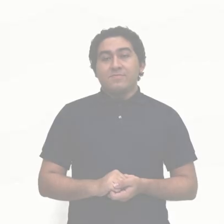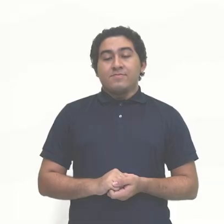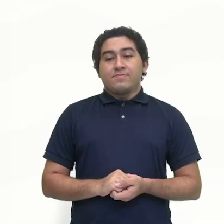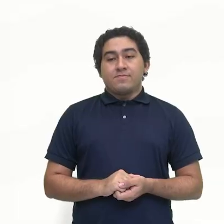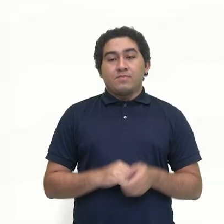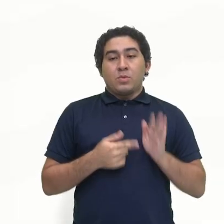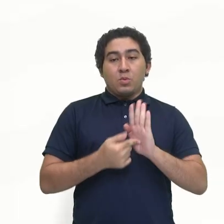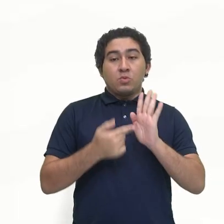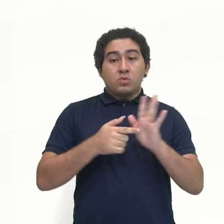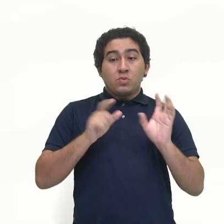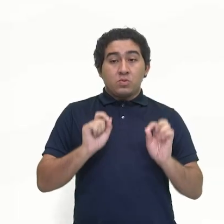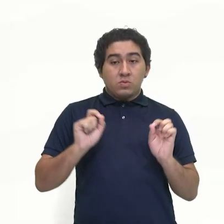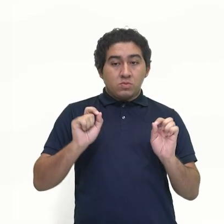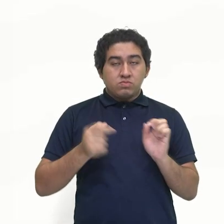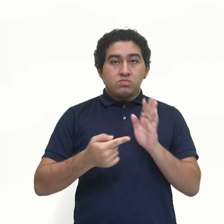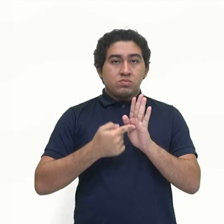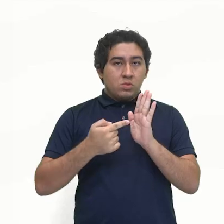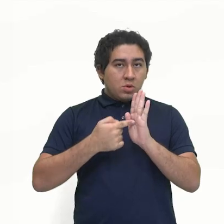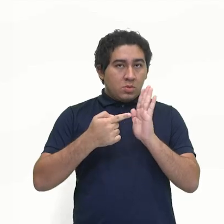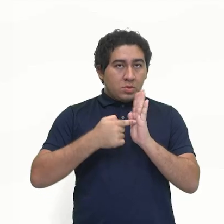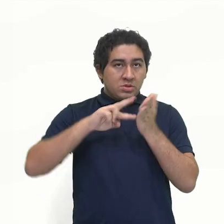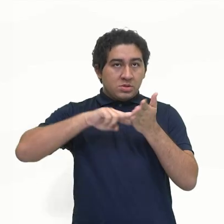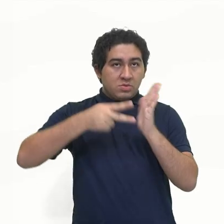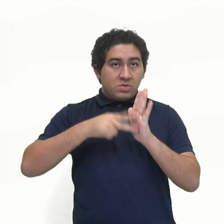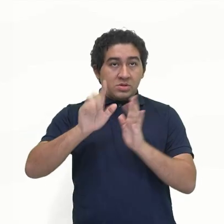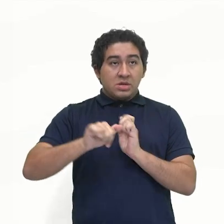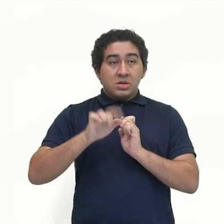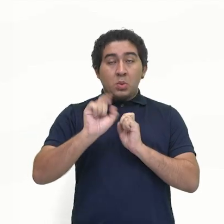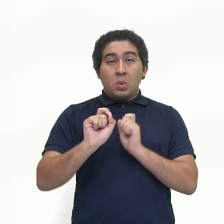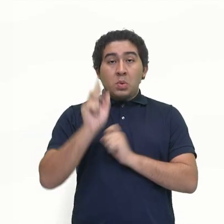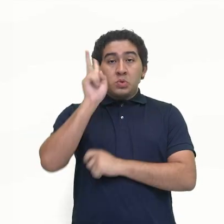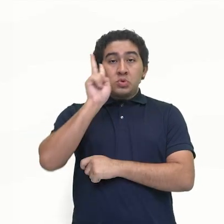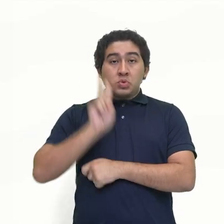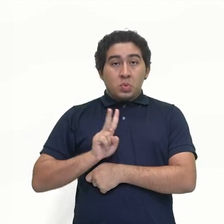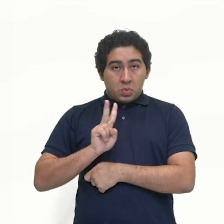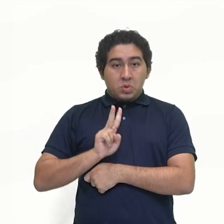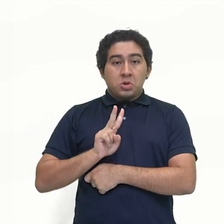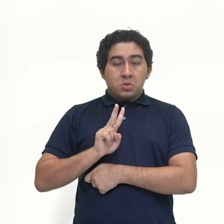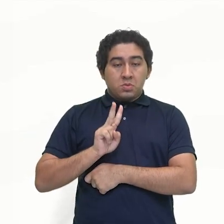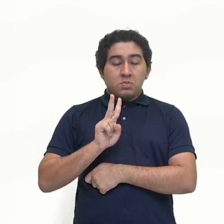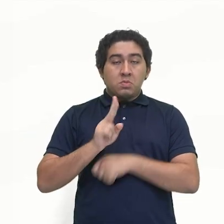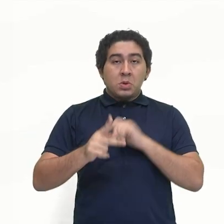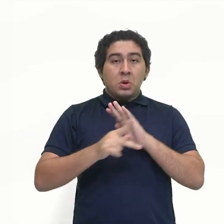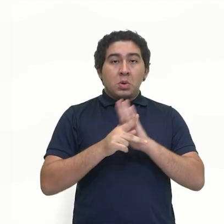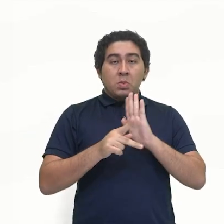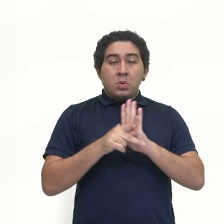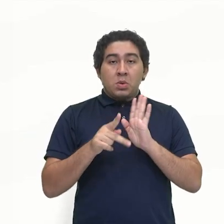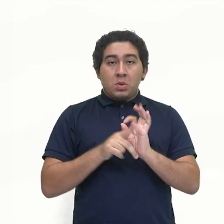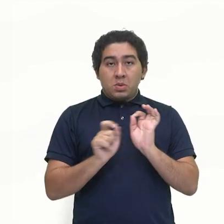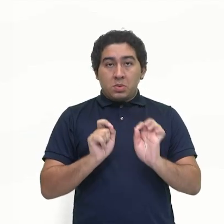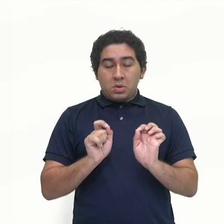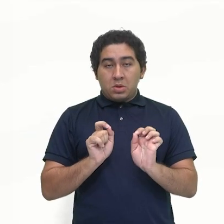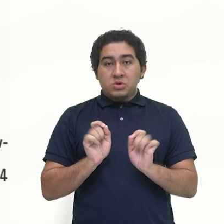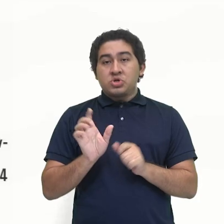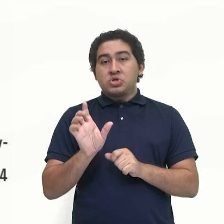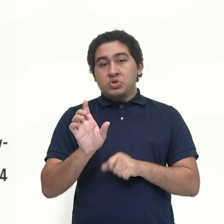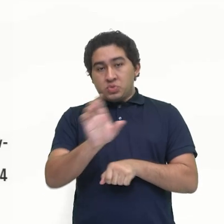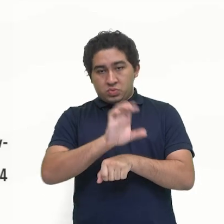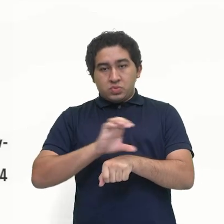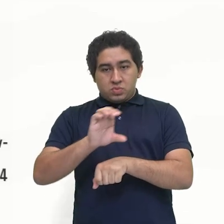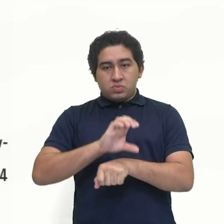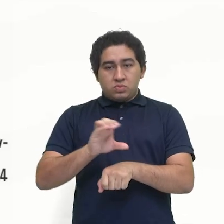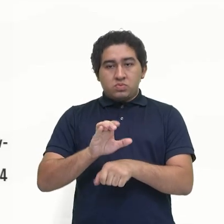dessa constitutional history, dessa história constitucional, ok?